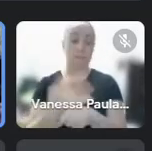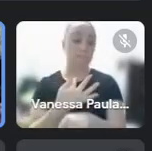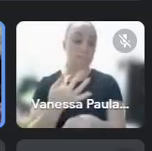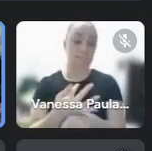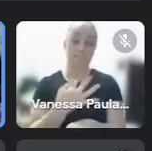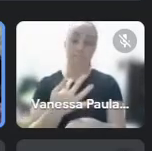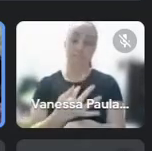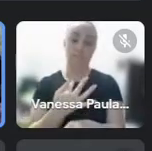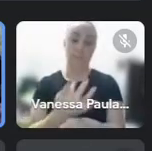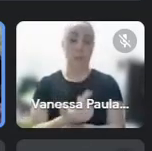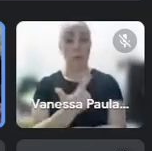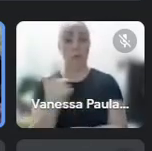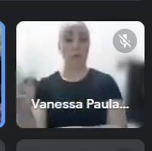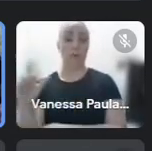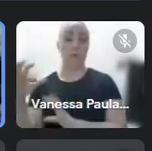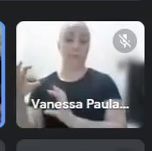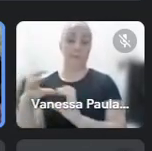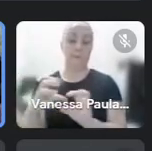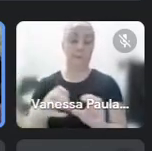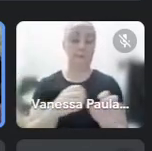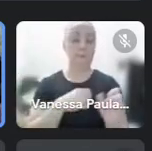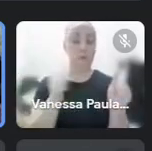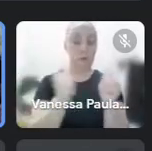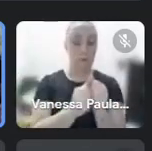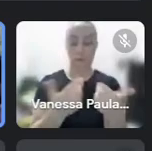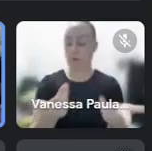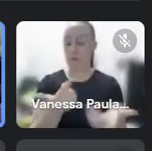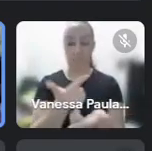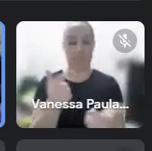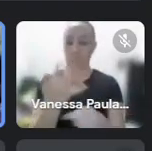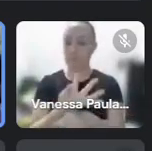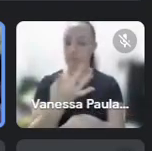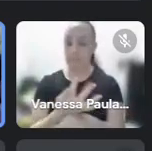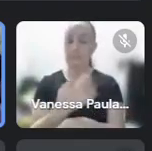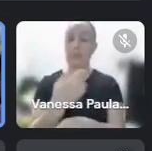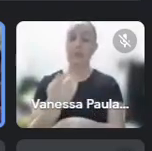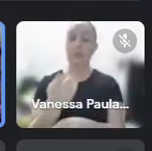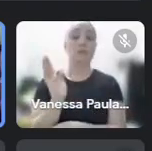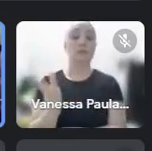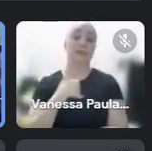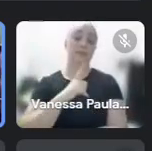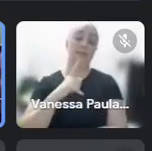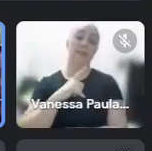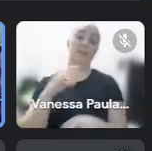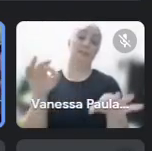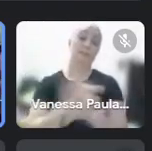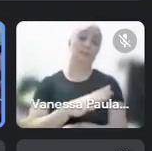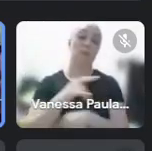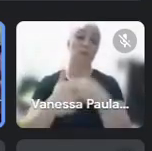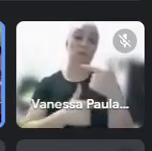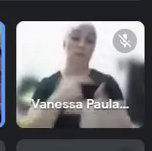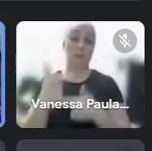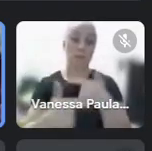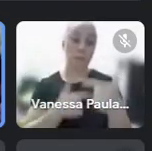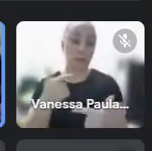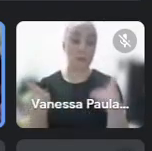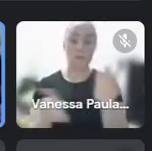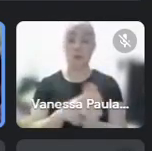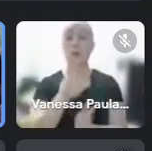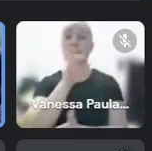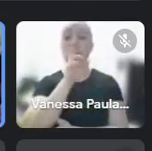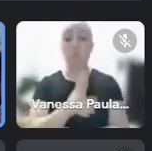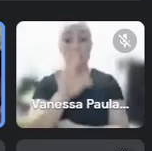outro predador, que é o caso da piranha. Então, aqui eu tenho já de cara um trabalho que me dá uma publicação e resultado